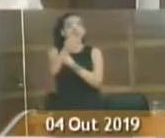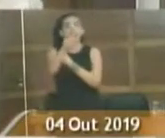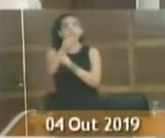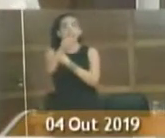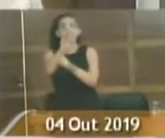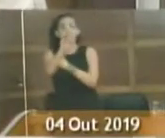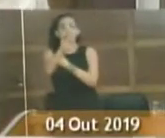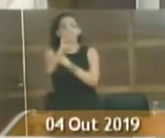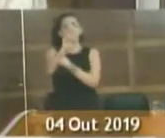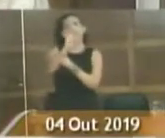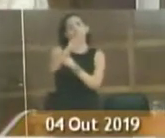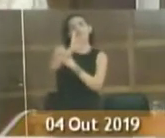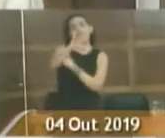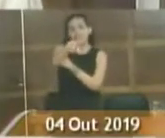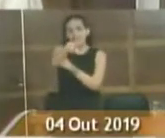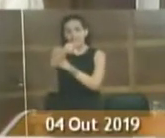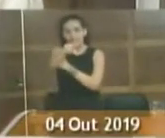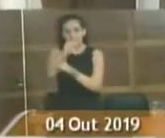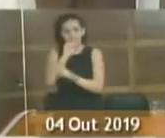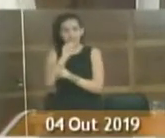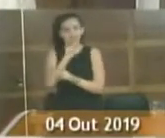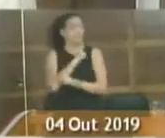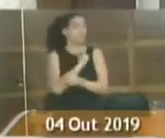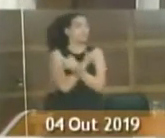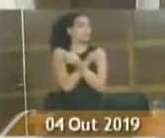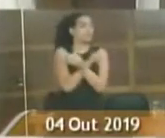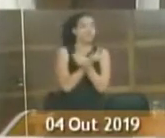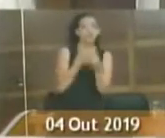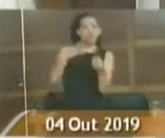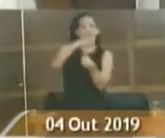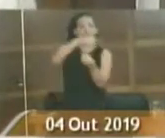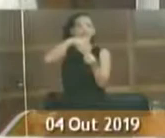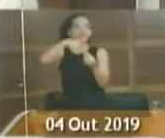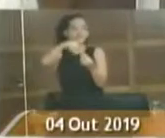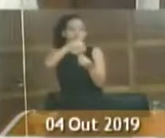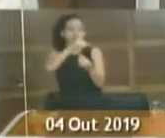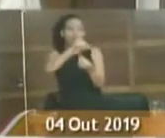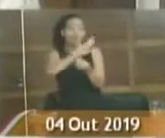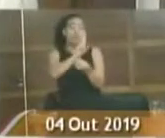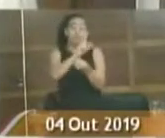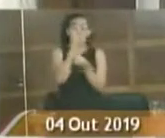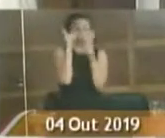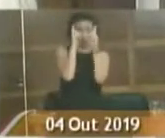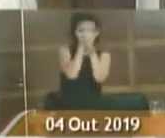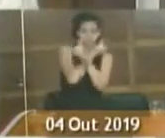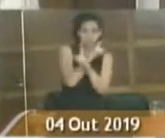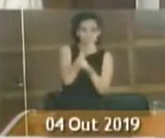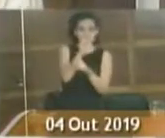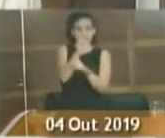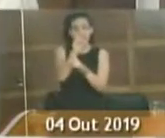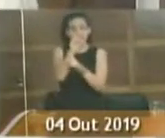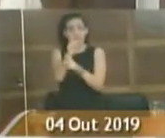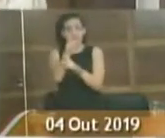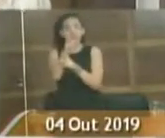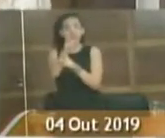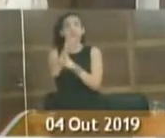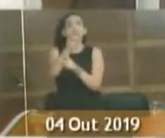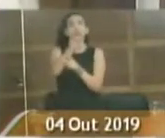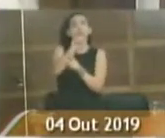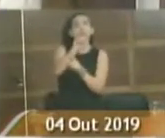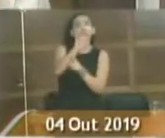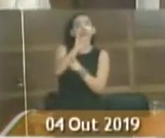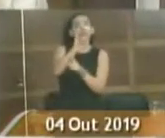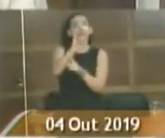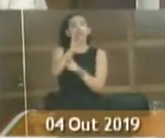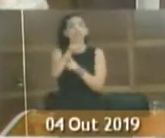fungo, ele tem várias espécies. A gente, o mais comum é o nome difícil, mas é o Sporotrix schenke. Mas tem um que é